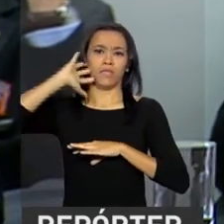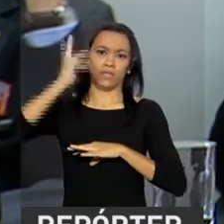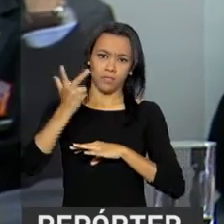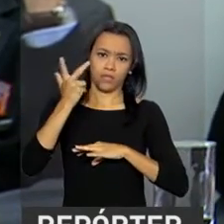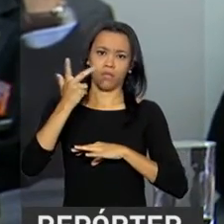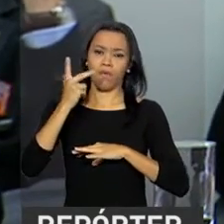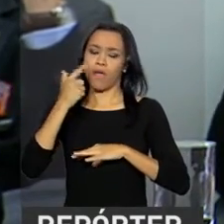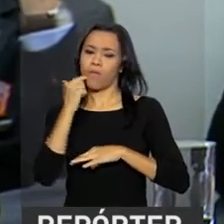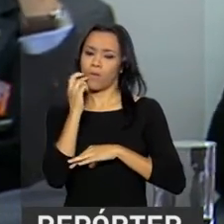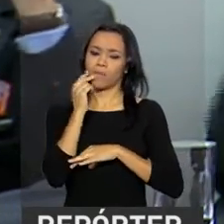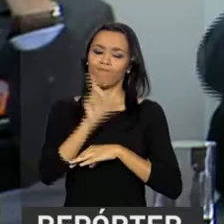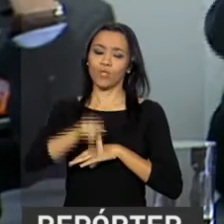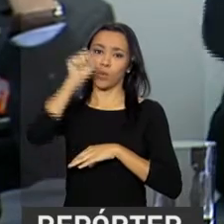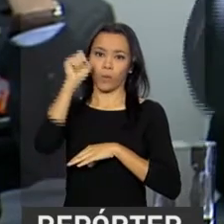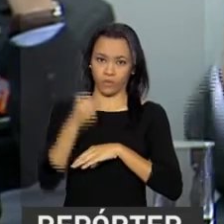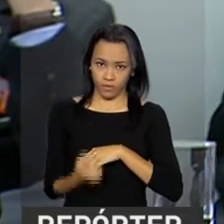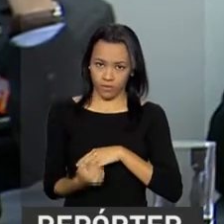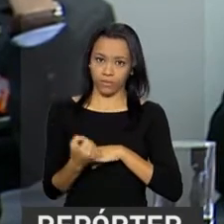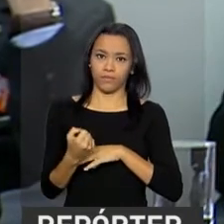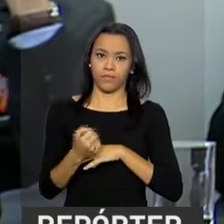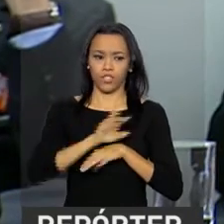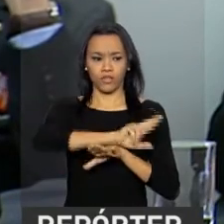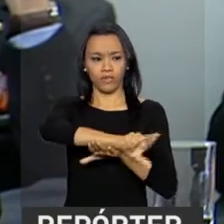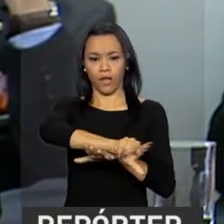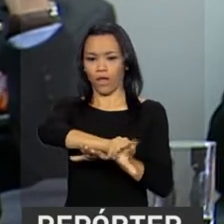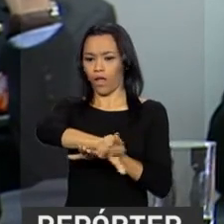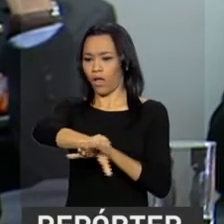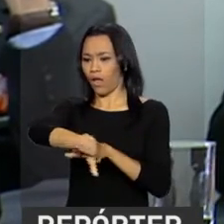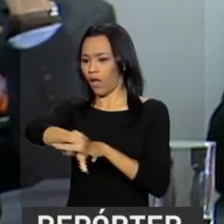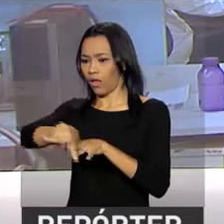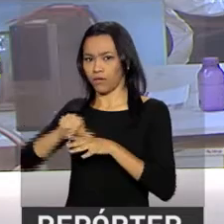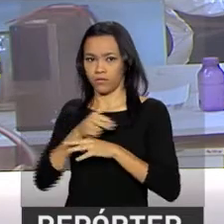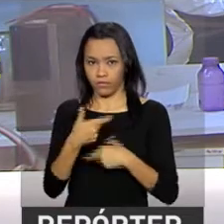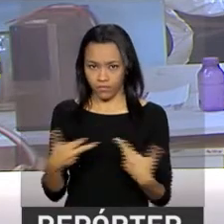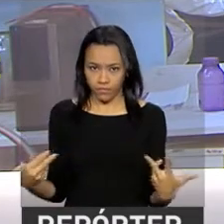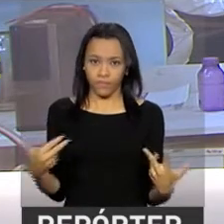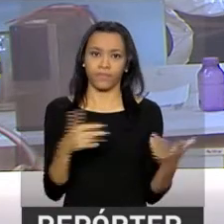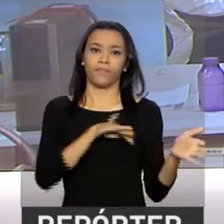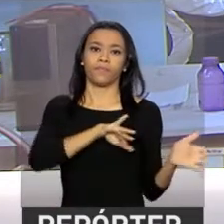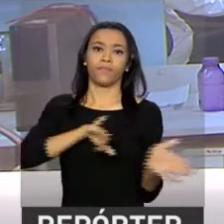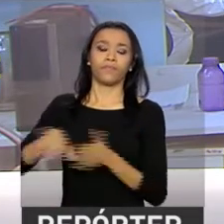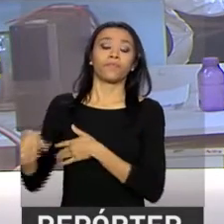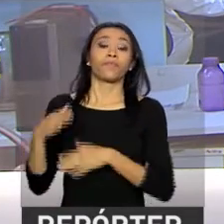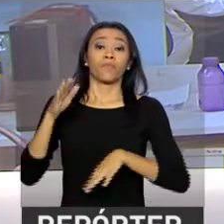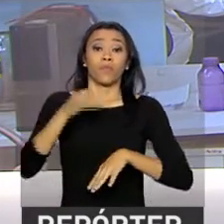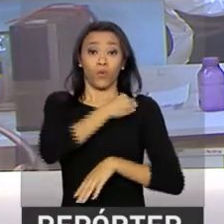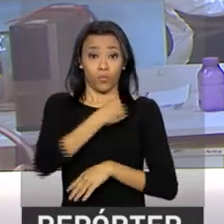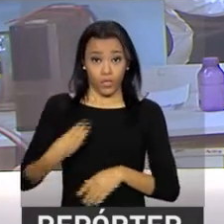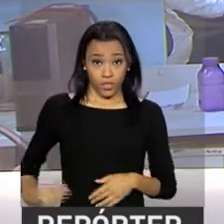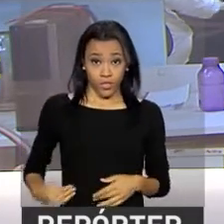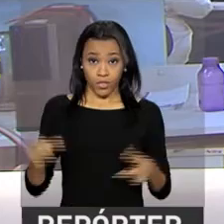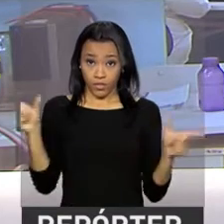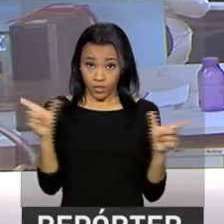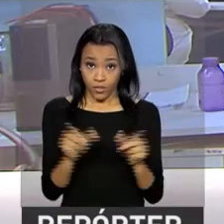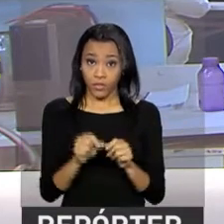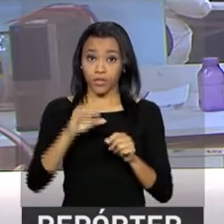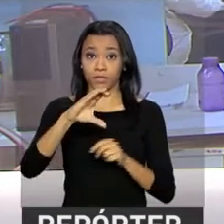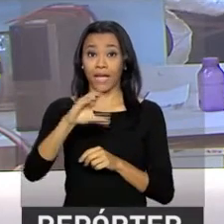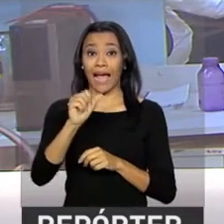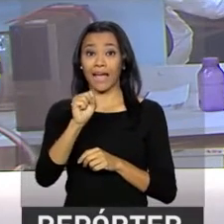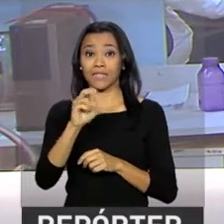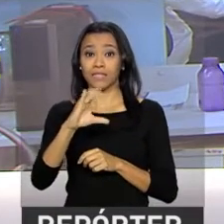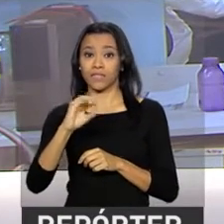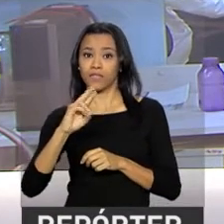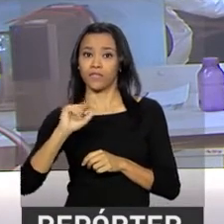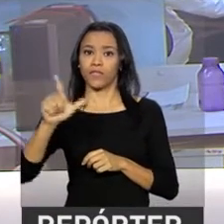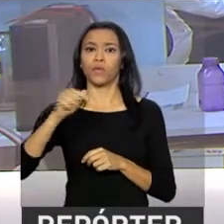é uma escolha dentro de um universo possível. O ministro-chefe da Casa Civil se reuniu com